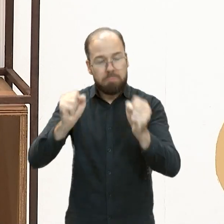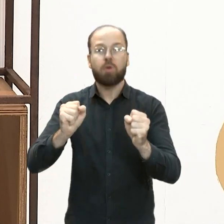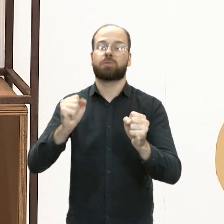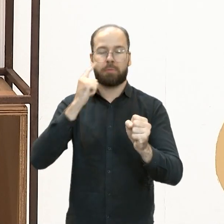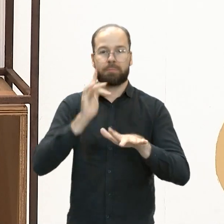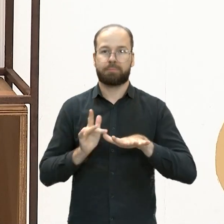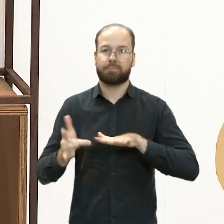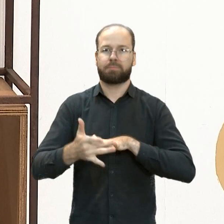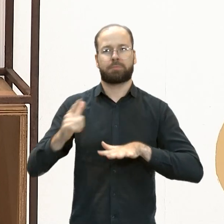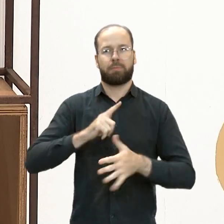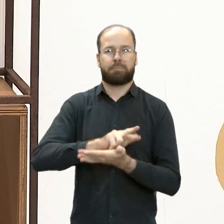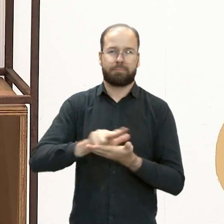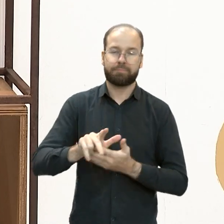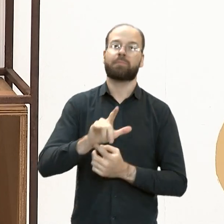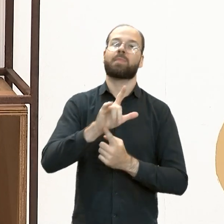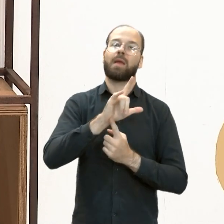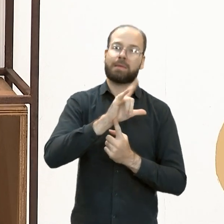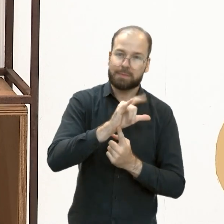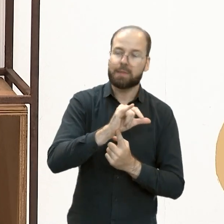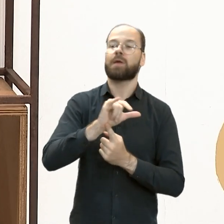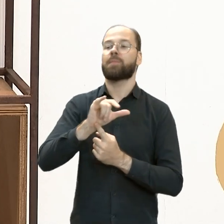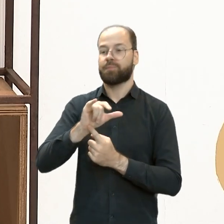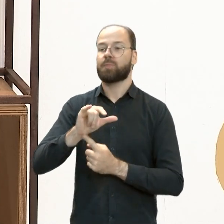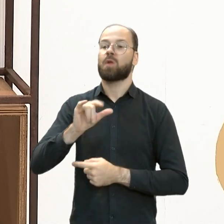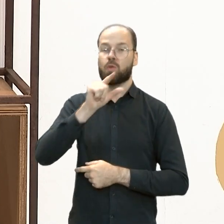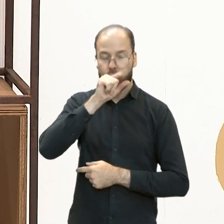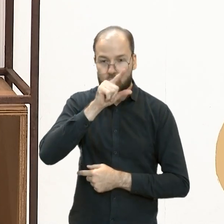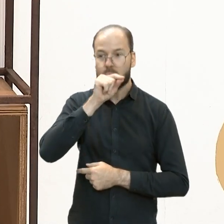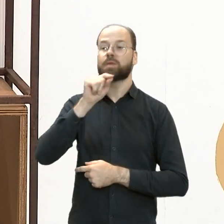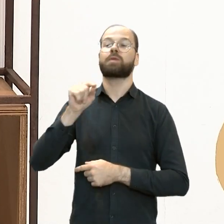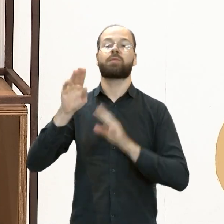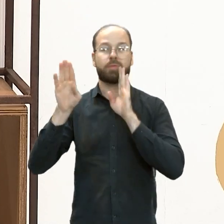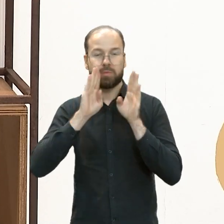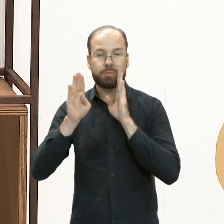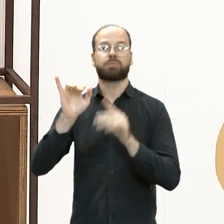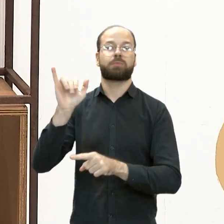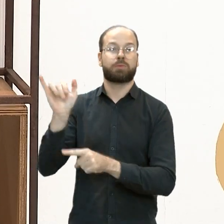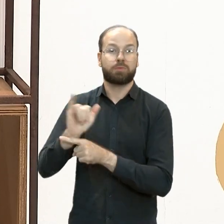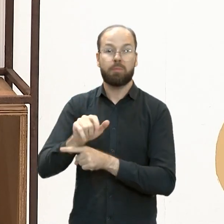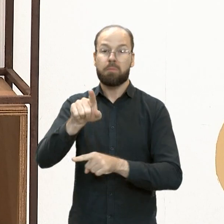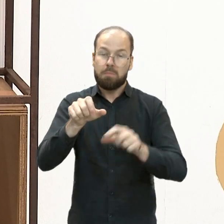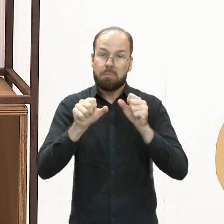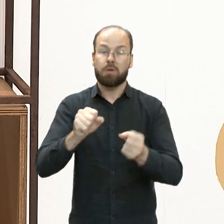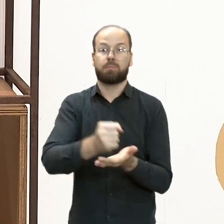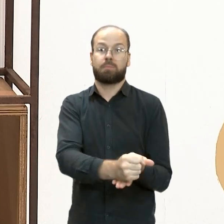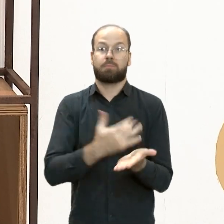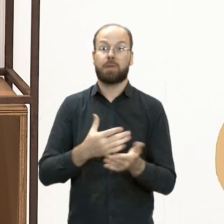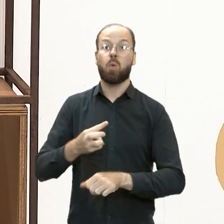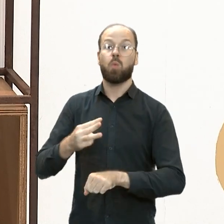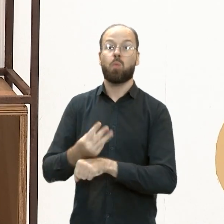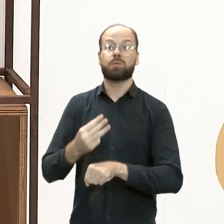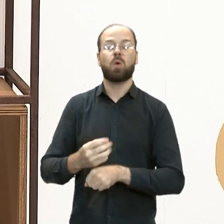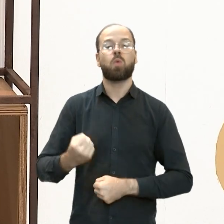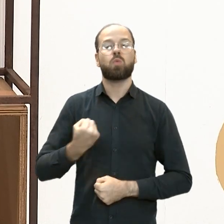tem várias redes, Instagram, Twitter, Facebook, YouTube. E você também pode mandar uma mensagem pelo WhatsApp. O número